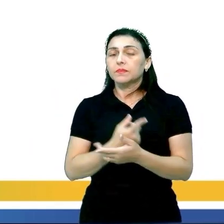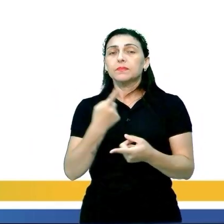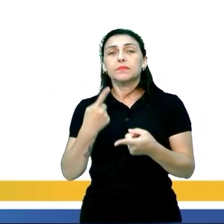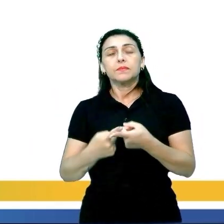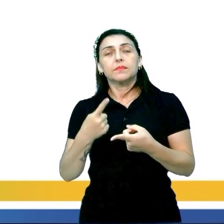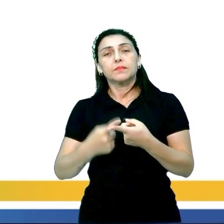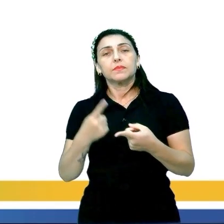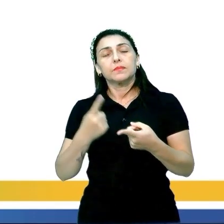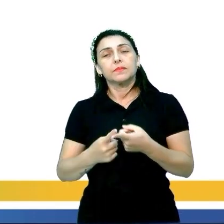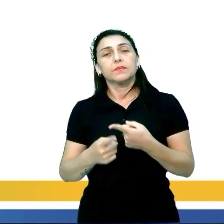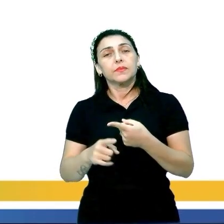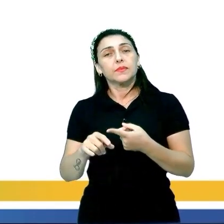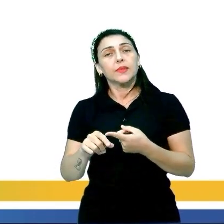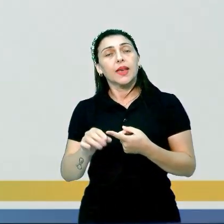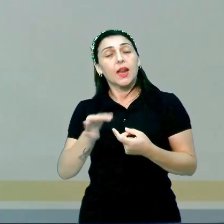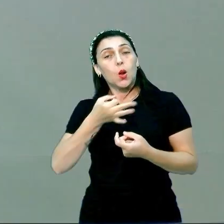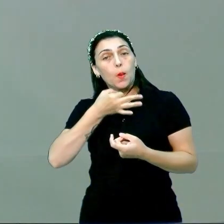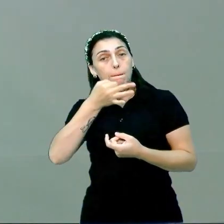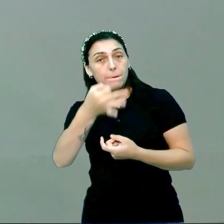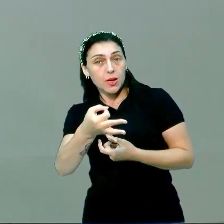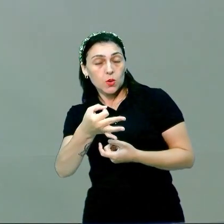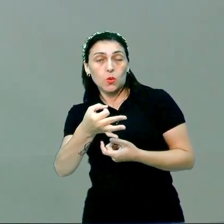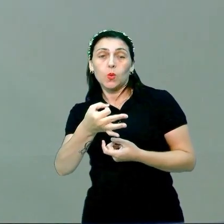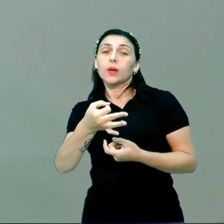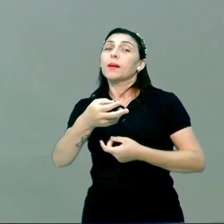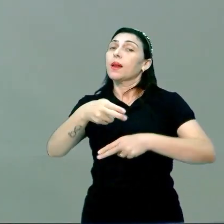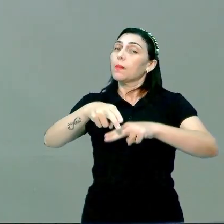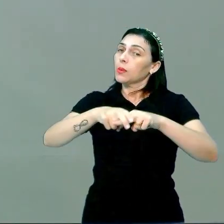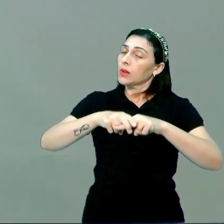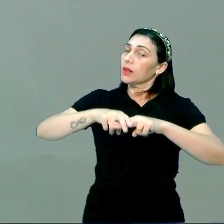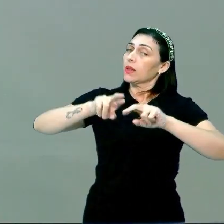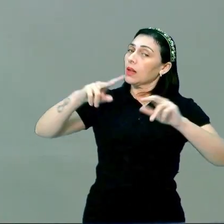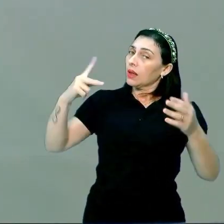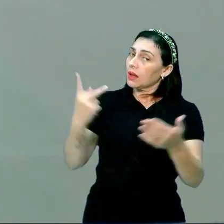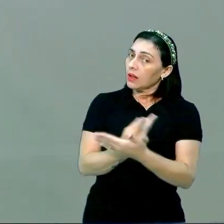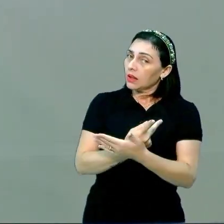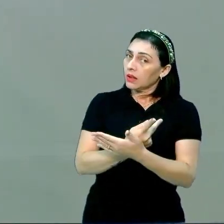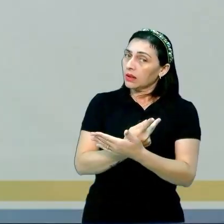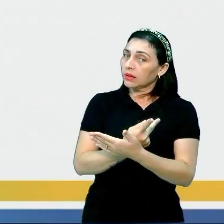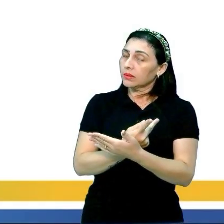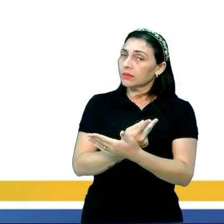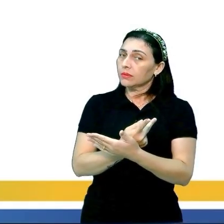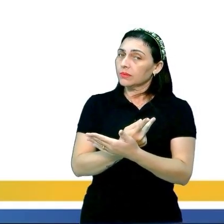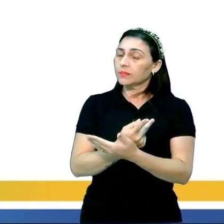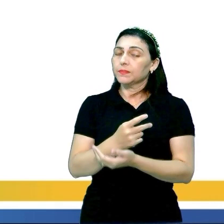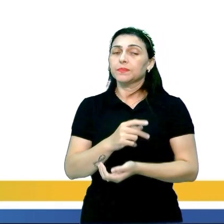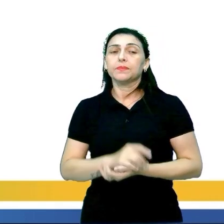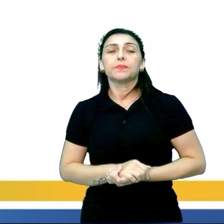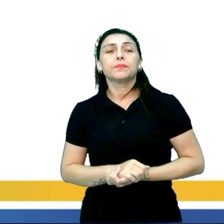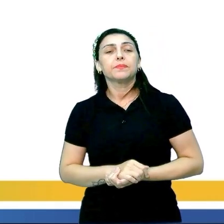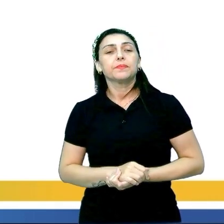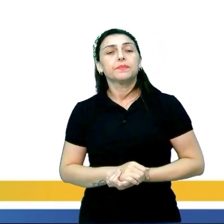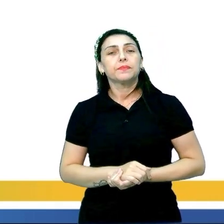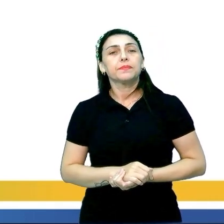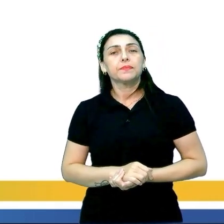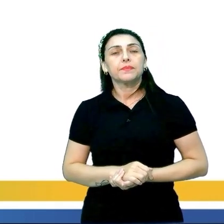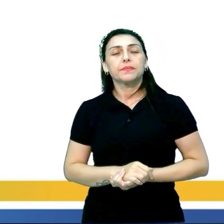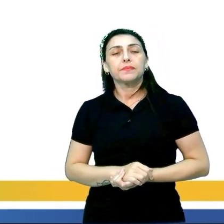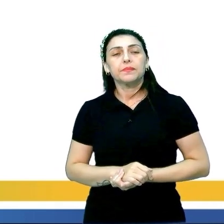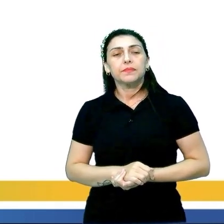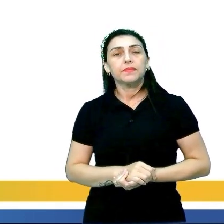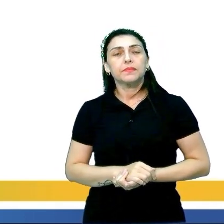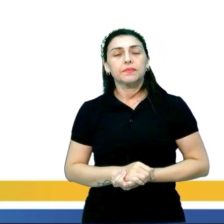ele não inferiu, né? Ele atribuiu a opinião dele, tá? Vamos ver a letra